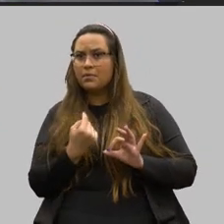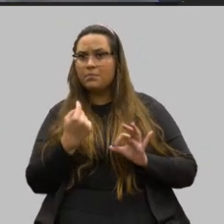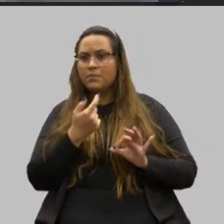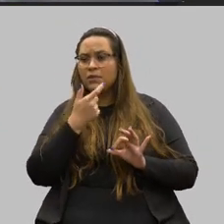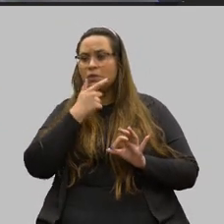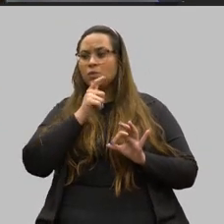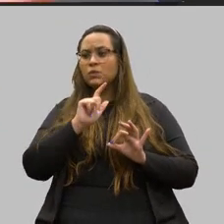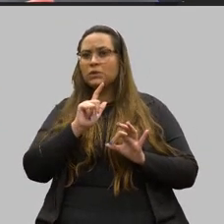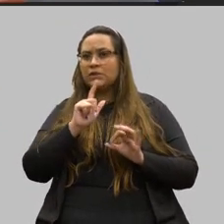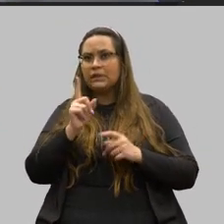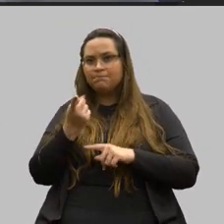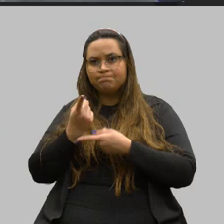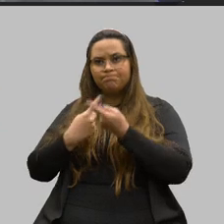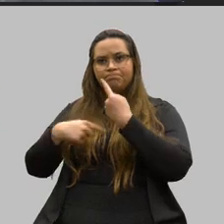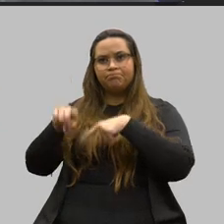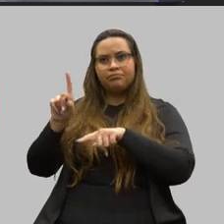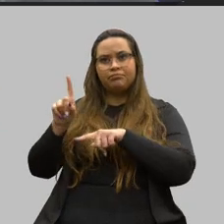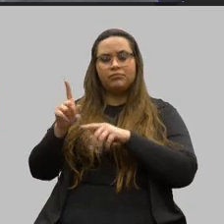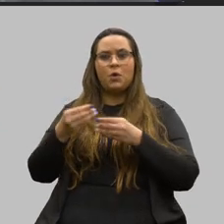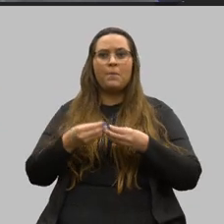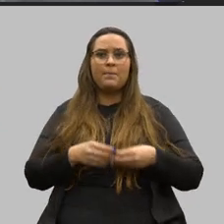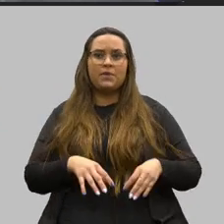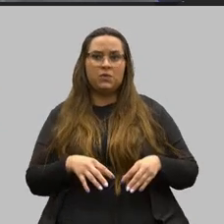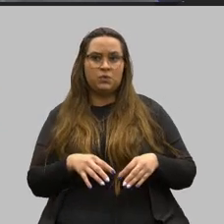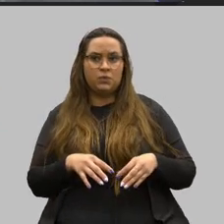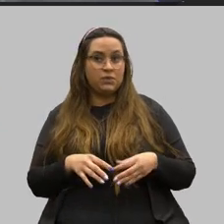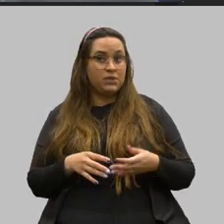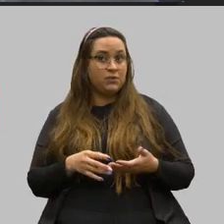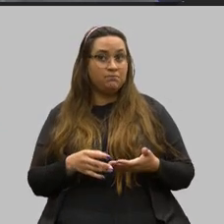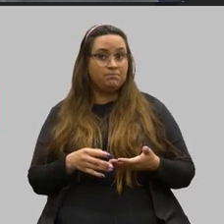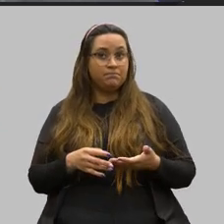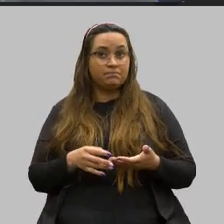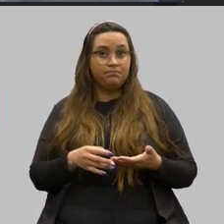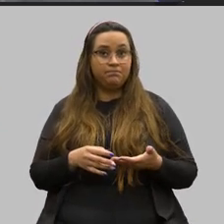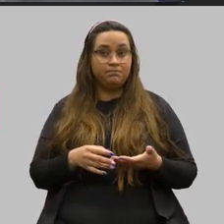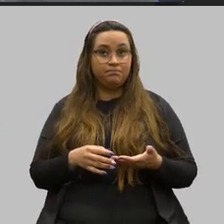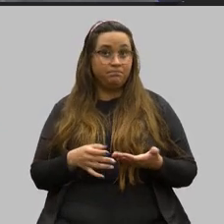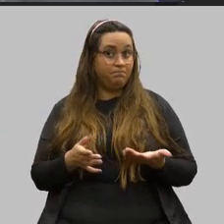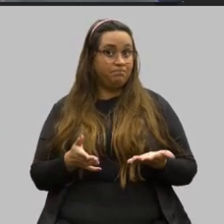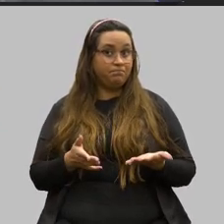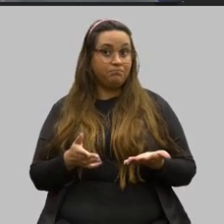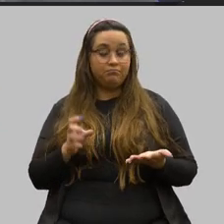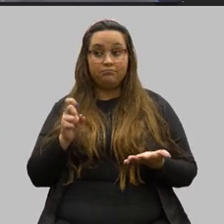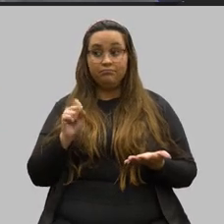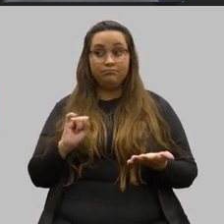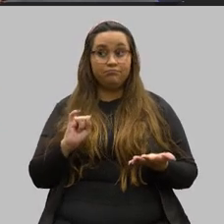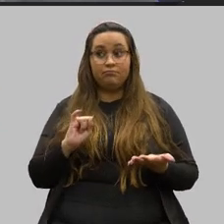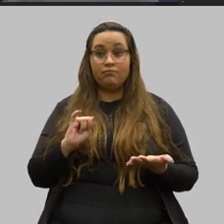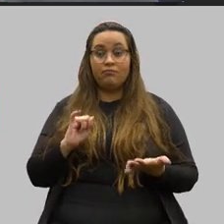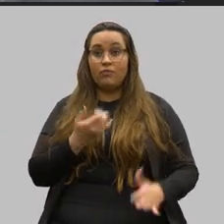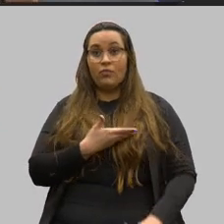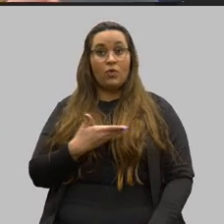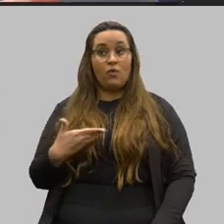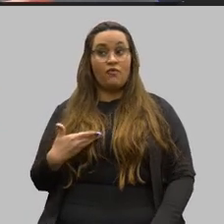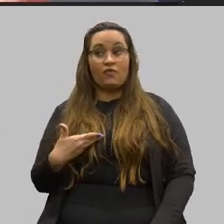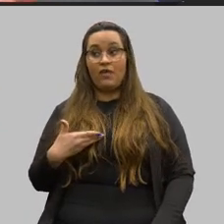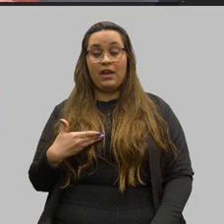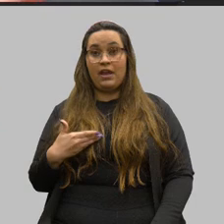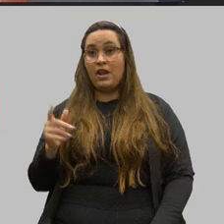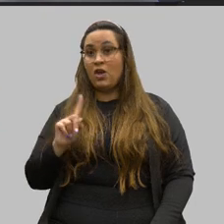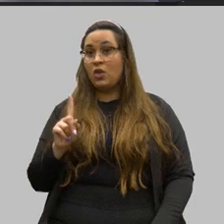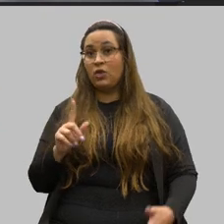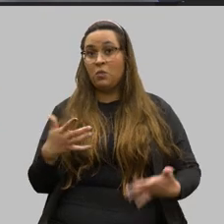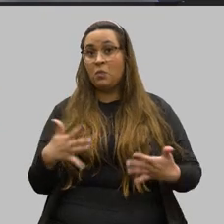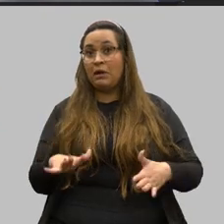ou na avaliação eh do governo não se pretende superar esse déficit pretende-se conviver com esse